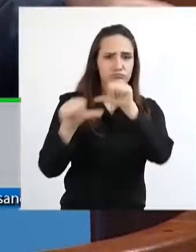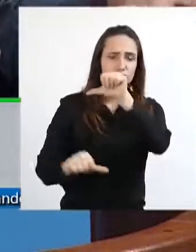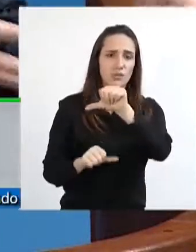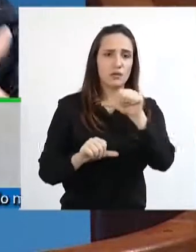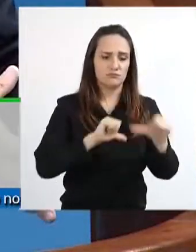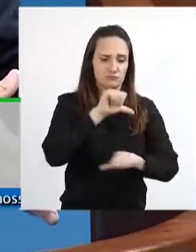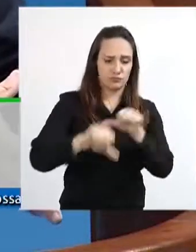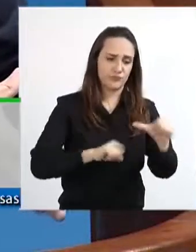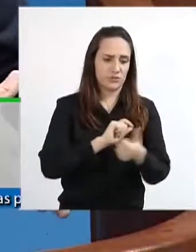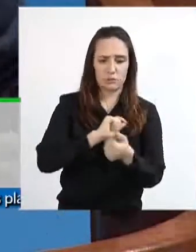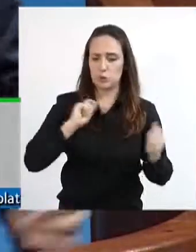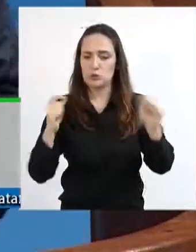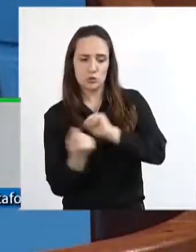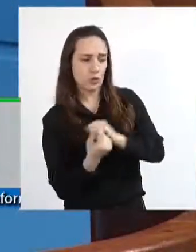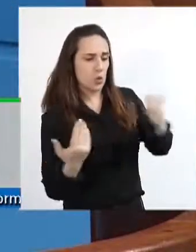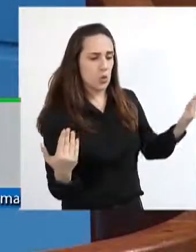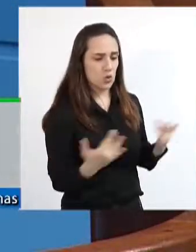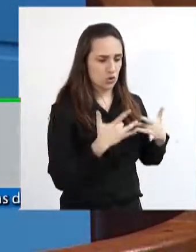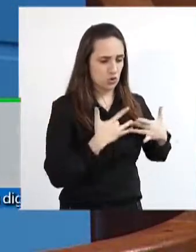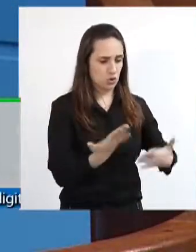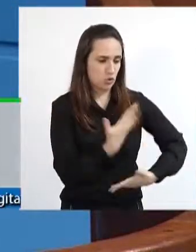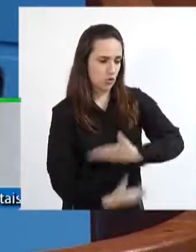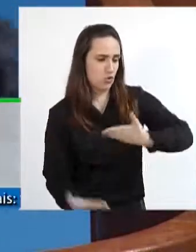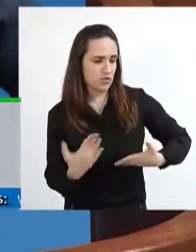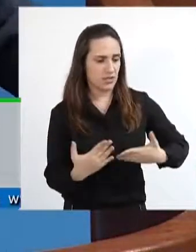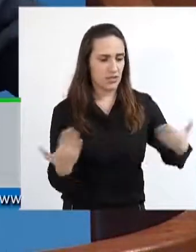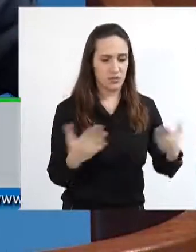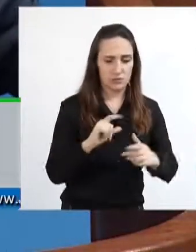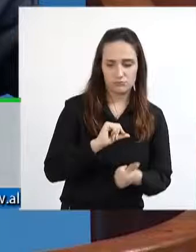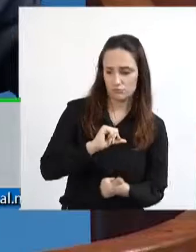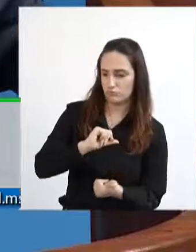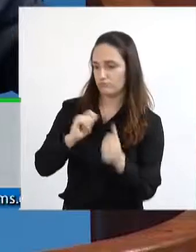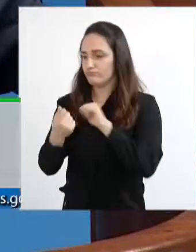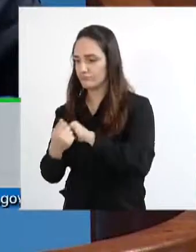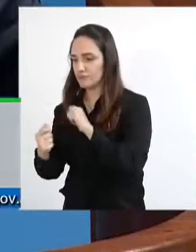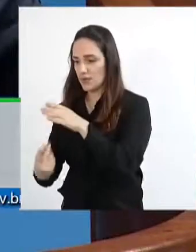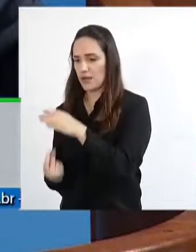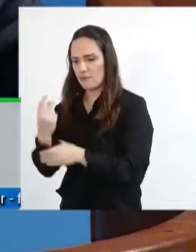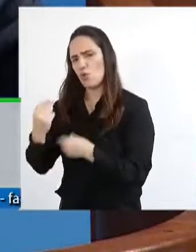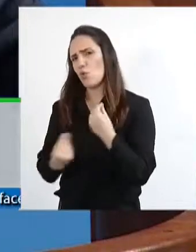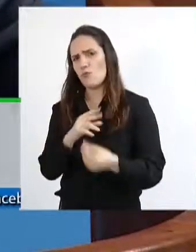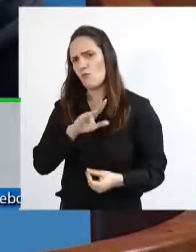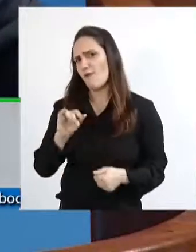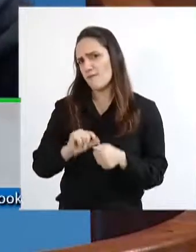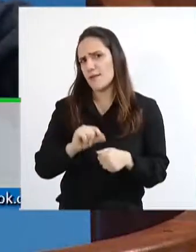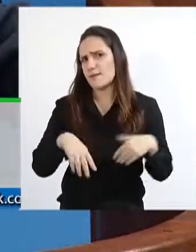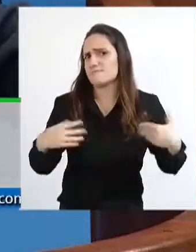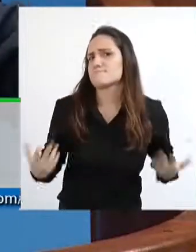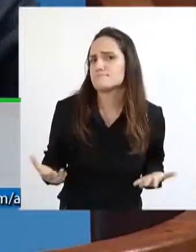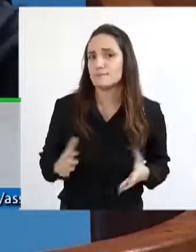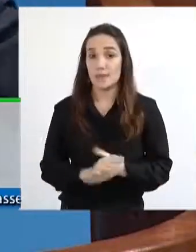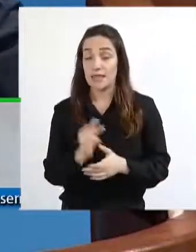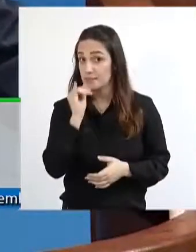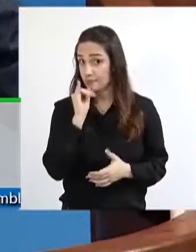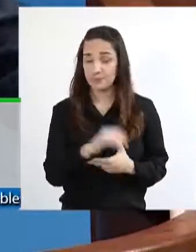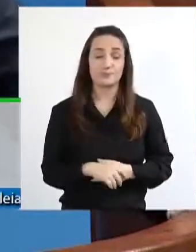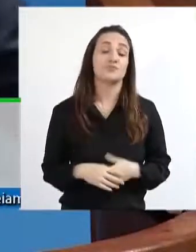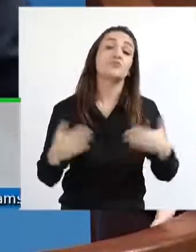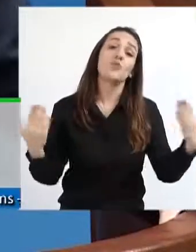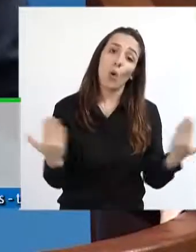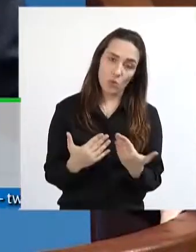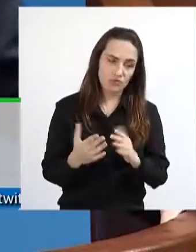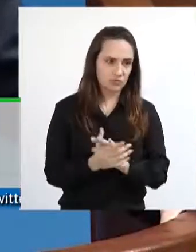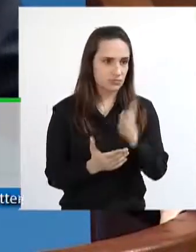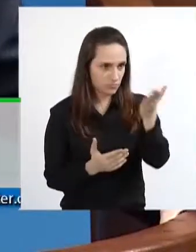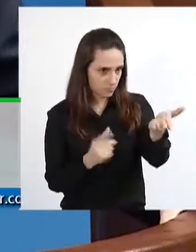do modelo solidário que nós temos hoje para o da capitalização. Qual que é a transição? Por exemplo, hoje,